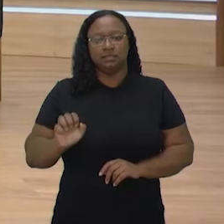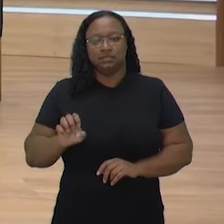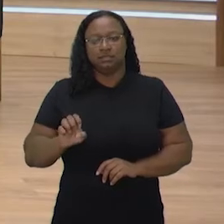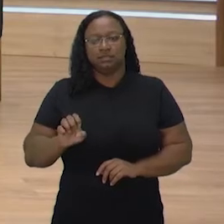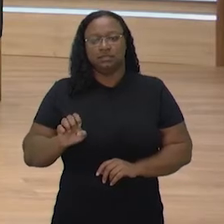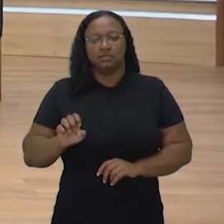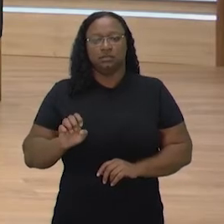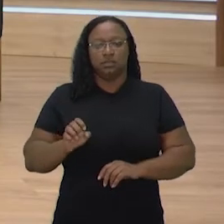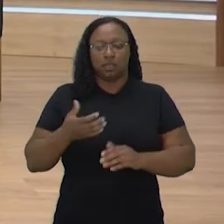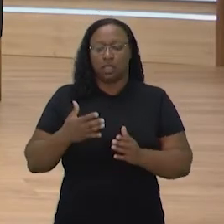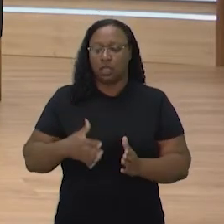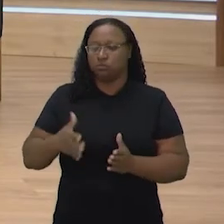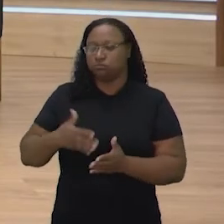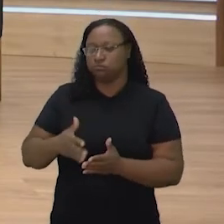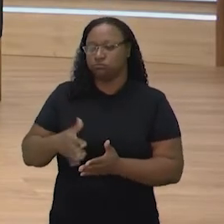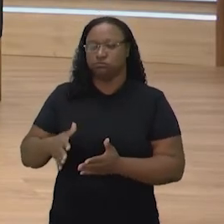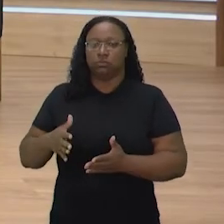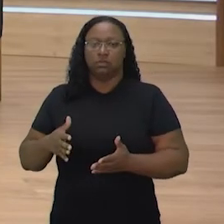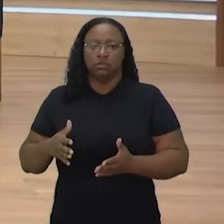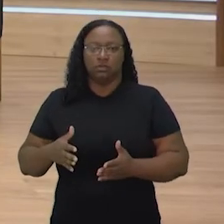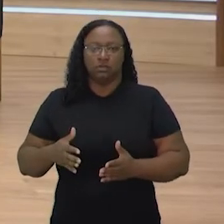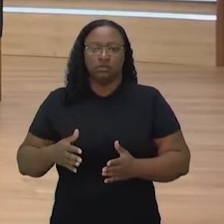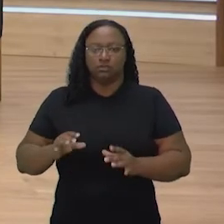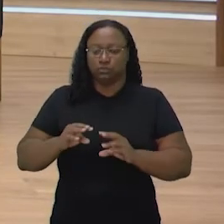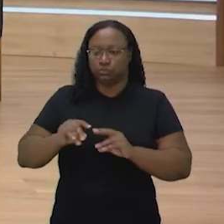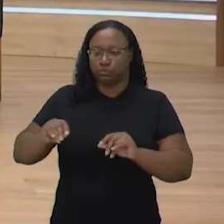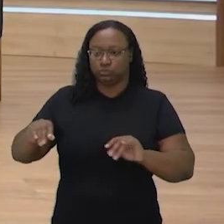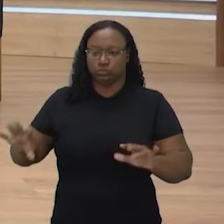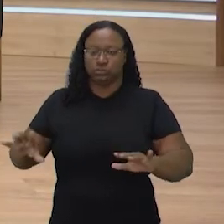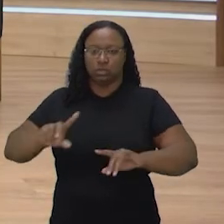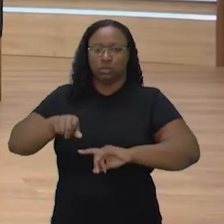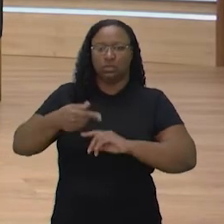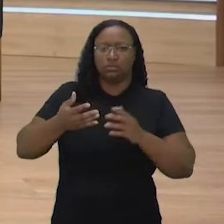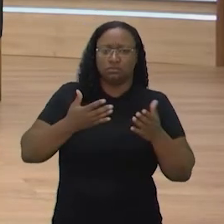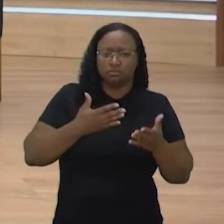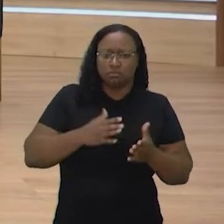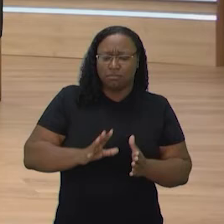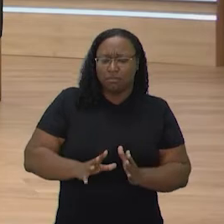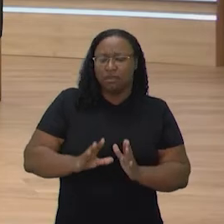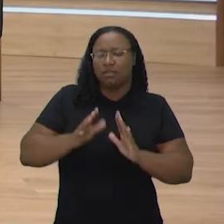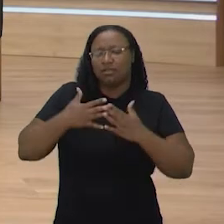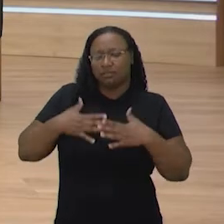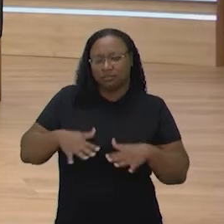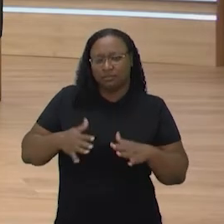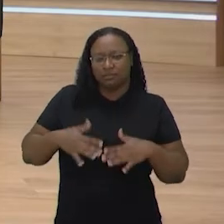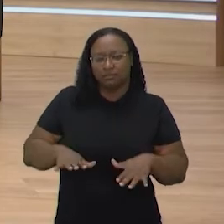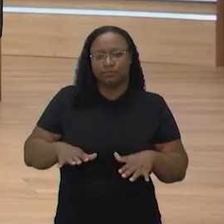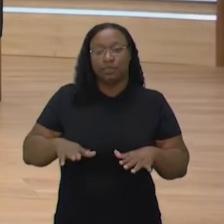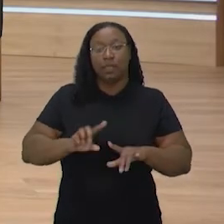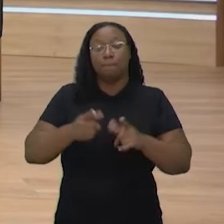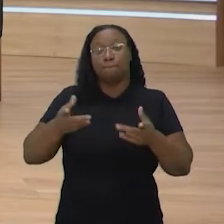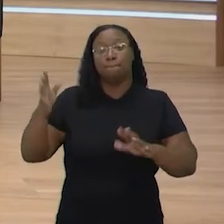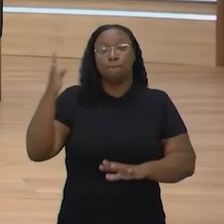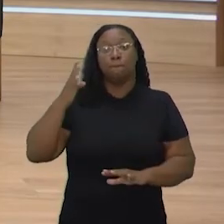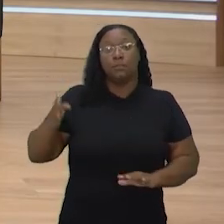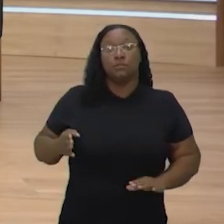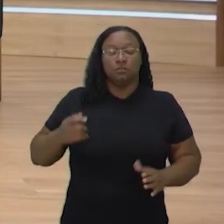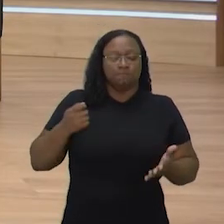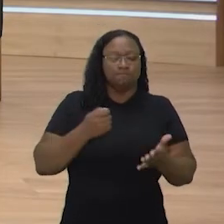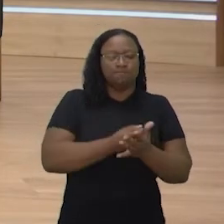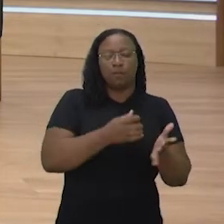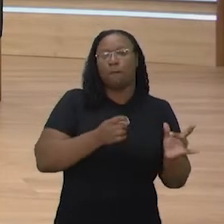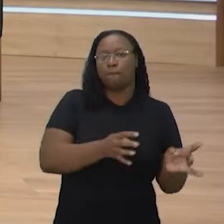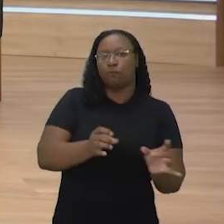o sólido, que é o carvão vegetal desse que a gente compra e tudo mais. E o Brasil é campeão aí em vendas, né, para o mundo